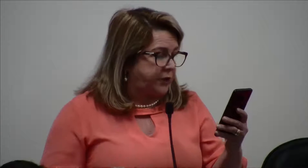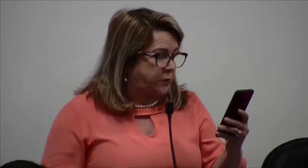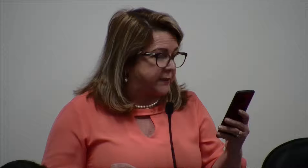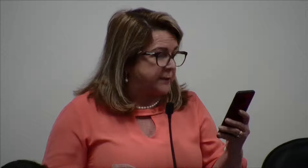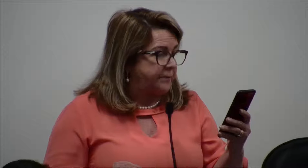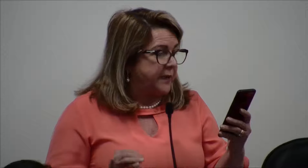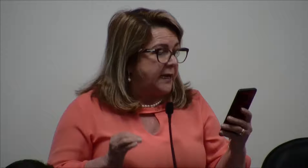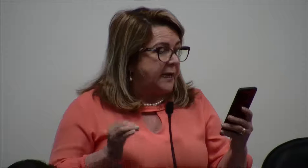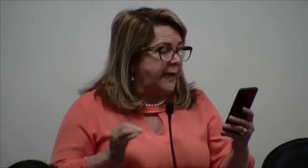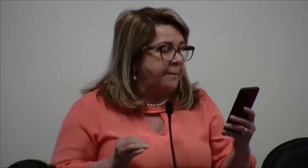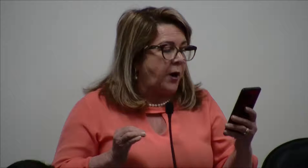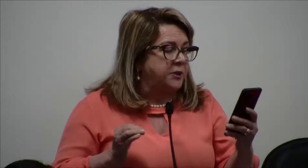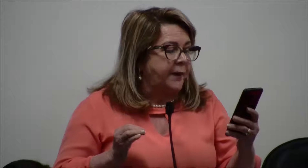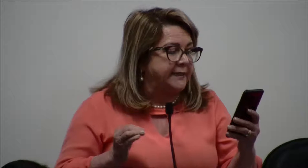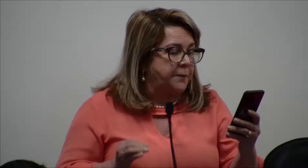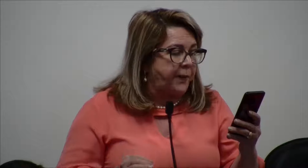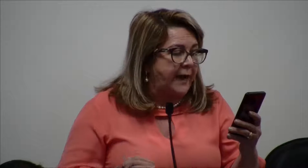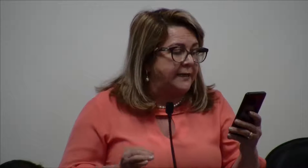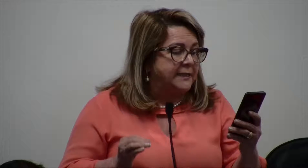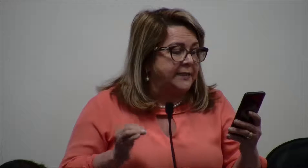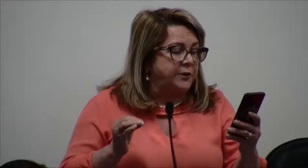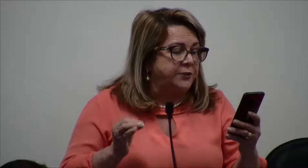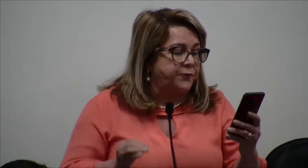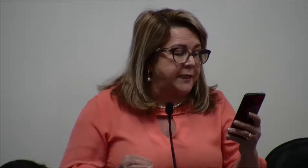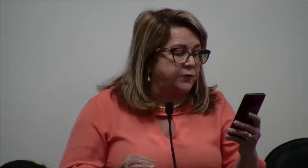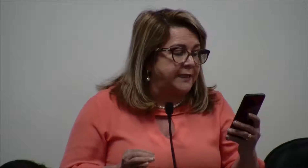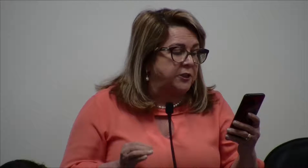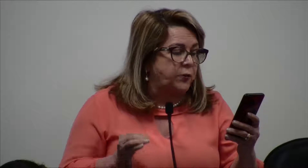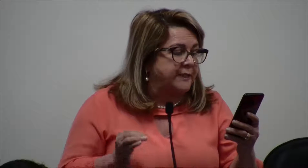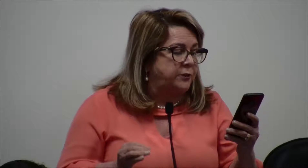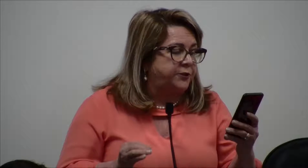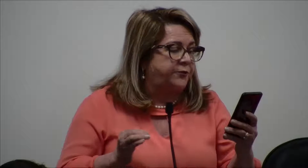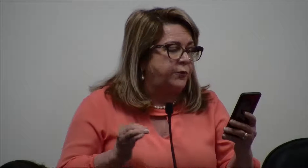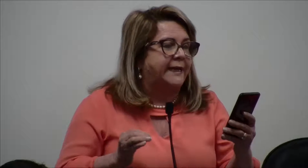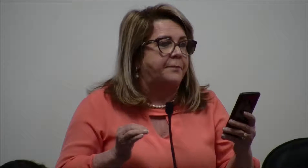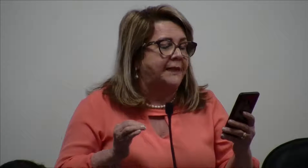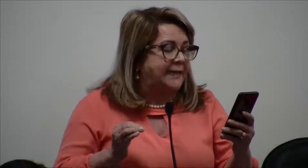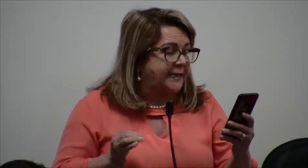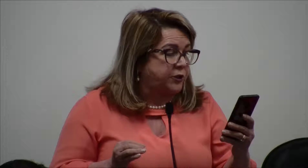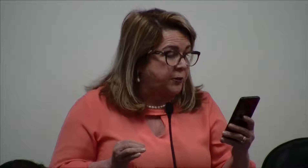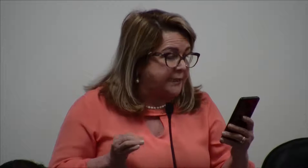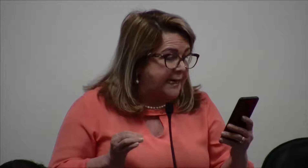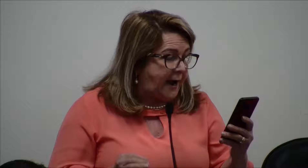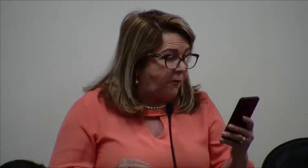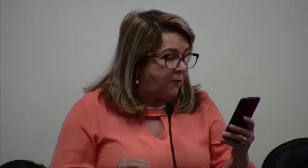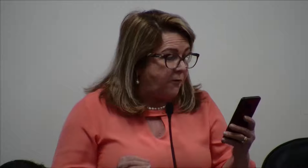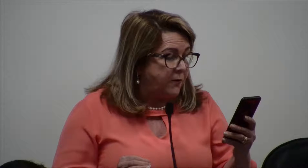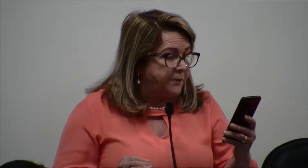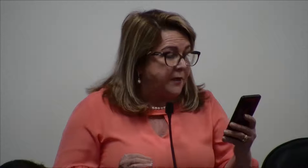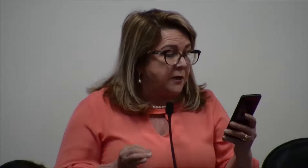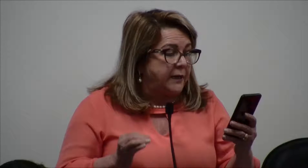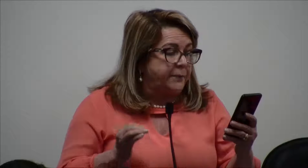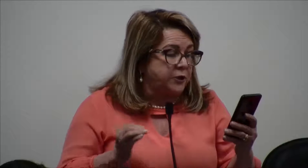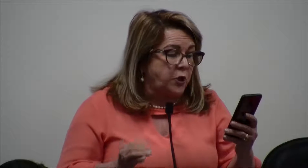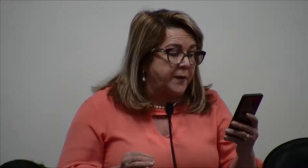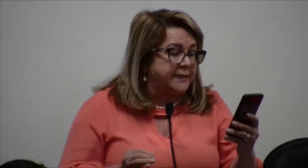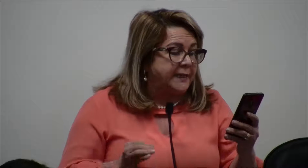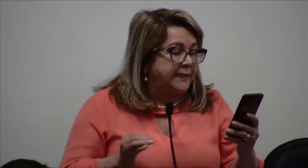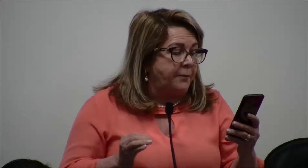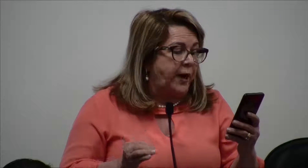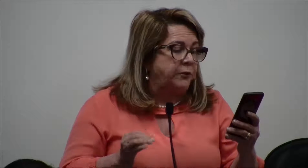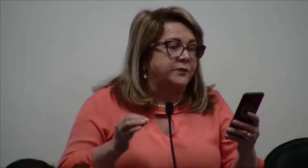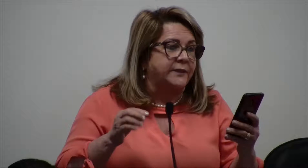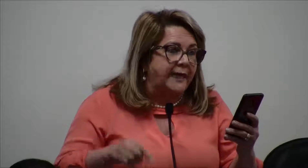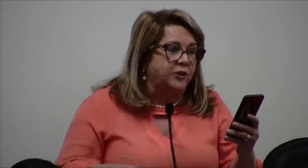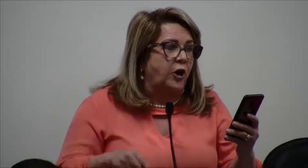e políticos. Quem pode participar são indivíduos em situação de vulnerabilidade social, pessoas